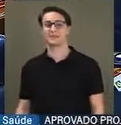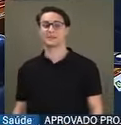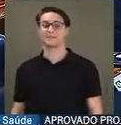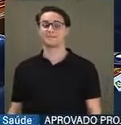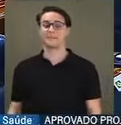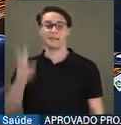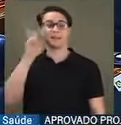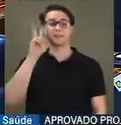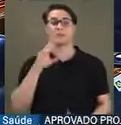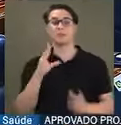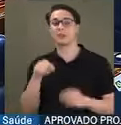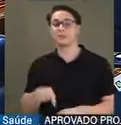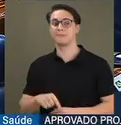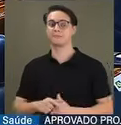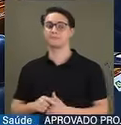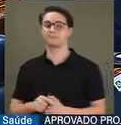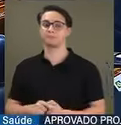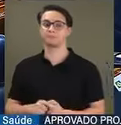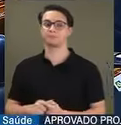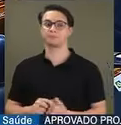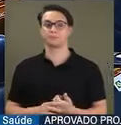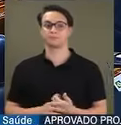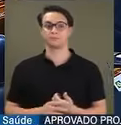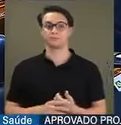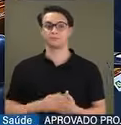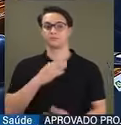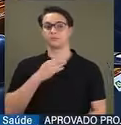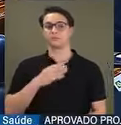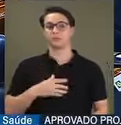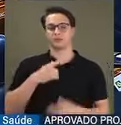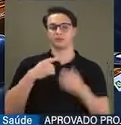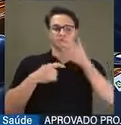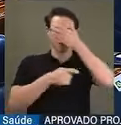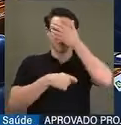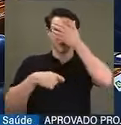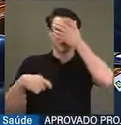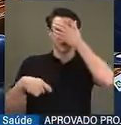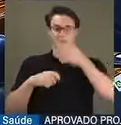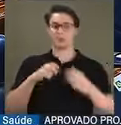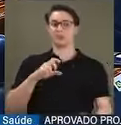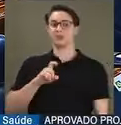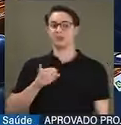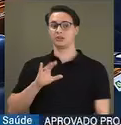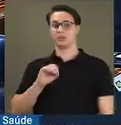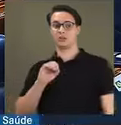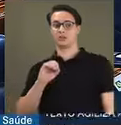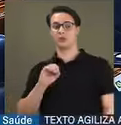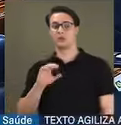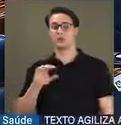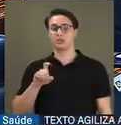muito relembrados. Chico Xavier. Ele diz o